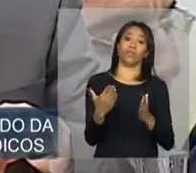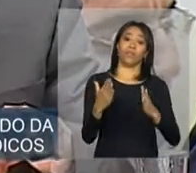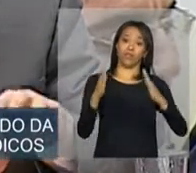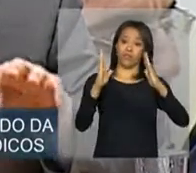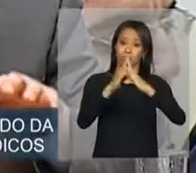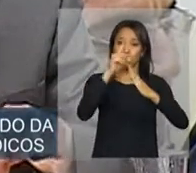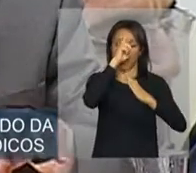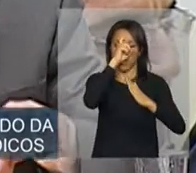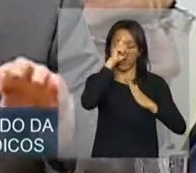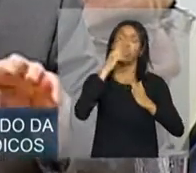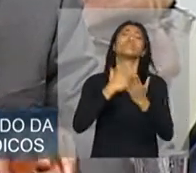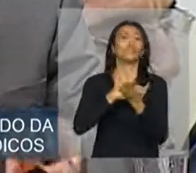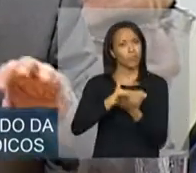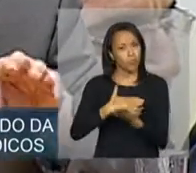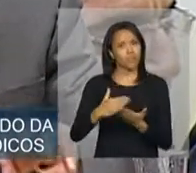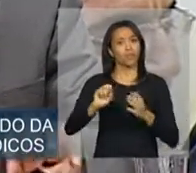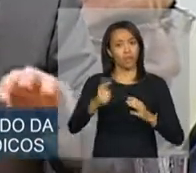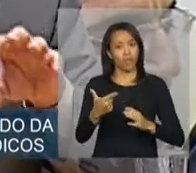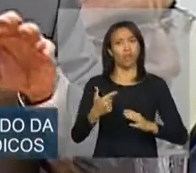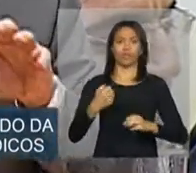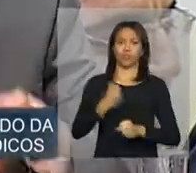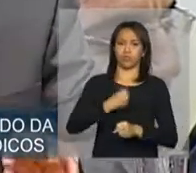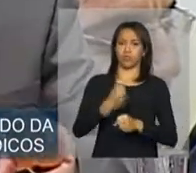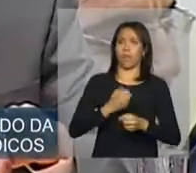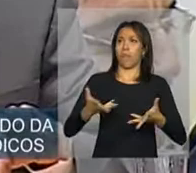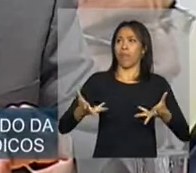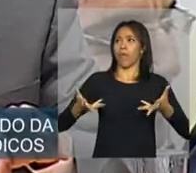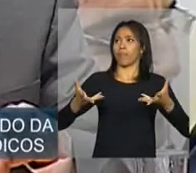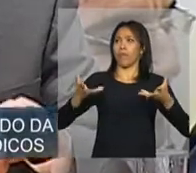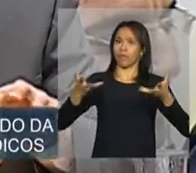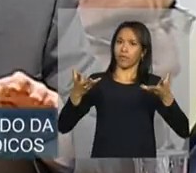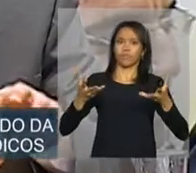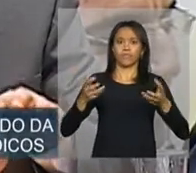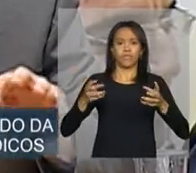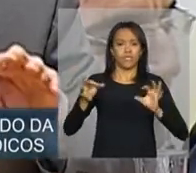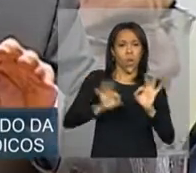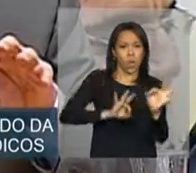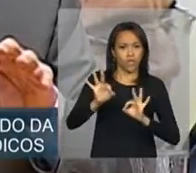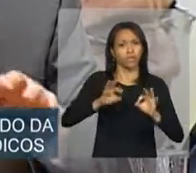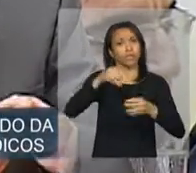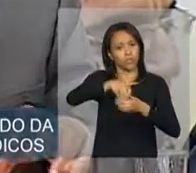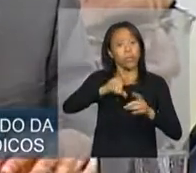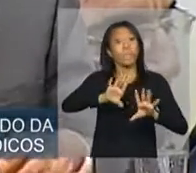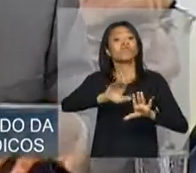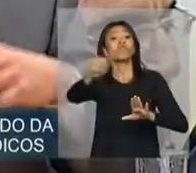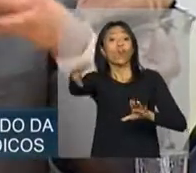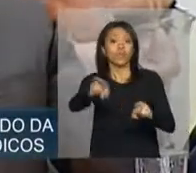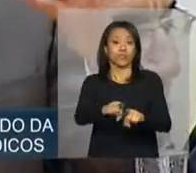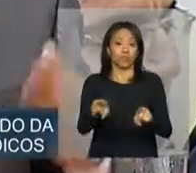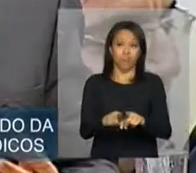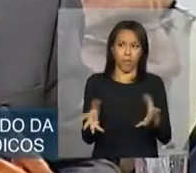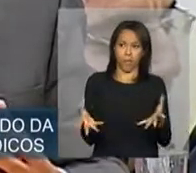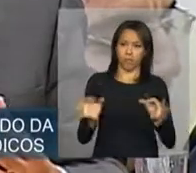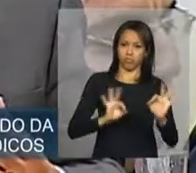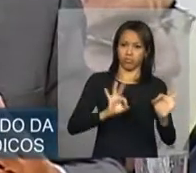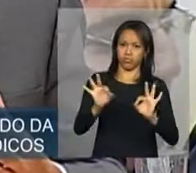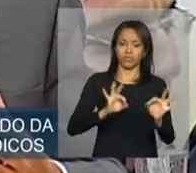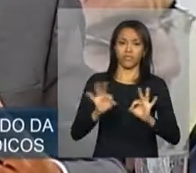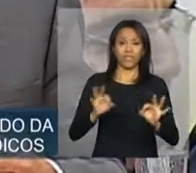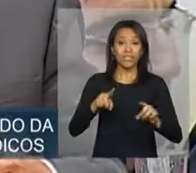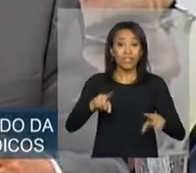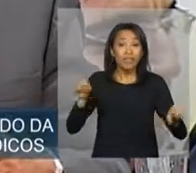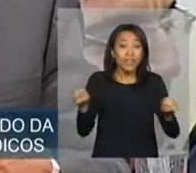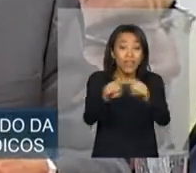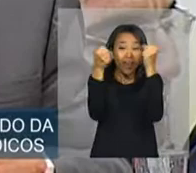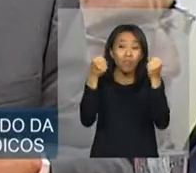começar antes mais nada com infraestrutura adequada para atender as pessoas fora do hospital isso rompe com o paradigma da organização do Sistema Único